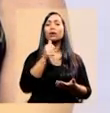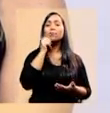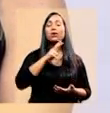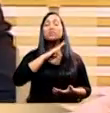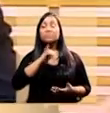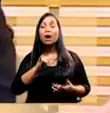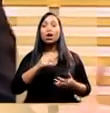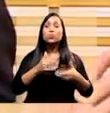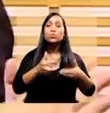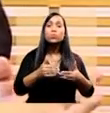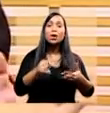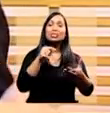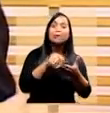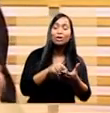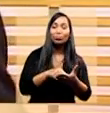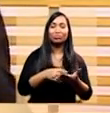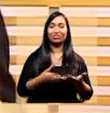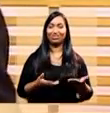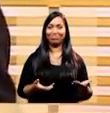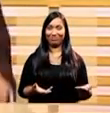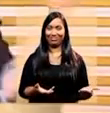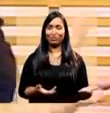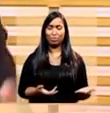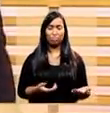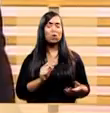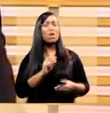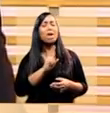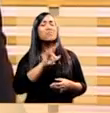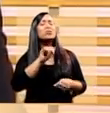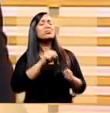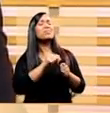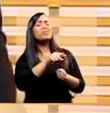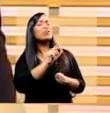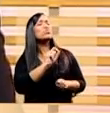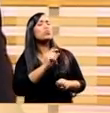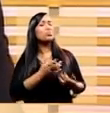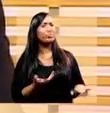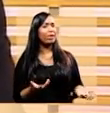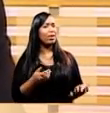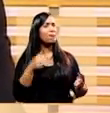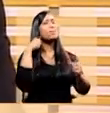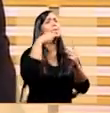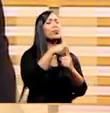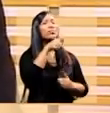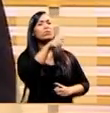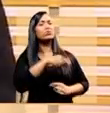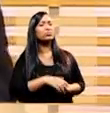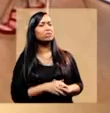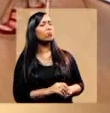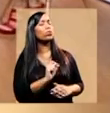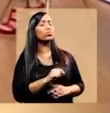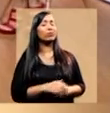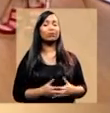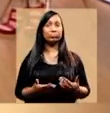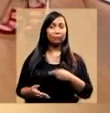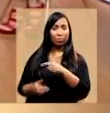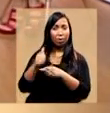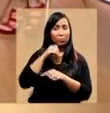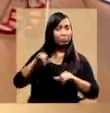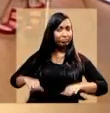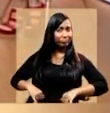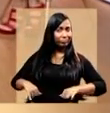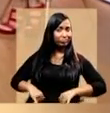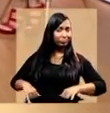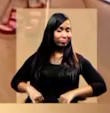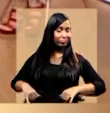vai à frente ou não com essa denúncia, né? Você escutar isso, mas o que você fez, né, para ele te bater? Ela é revitimizada,